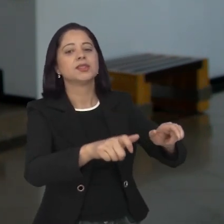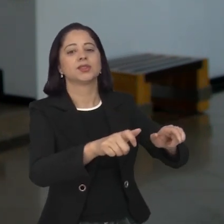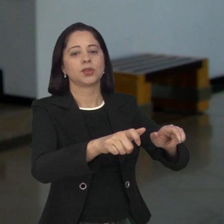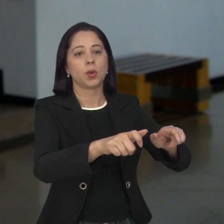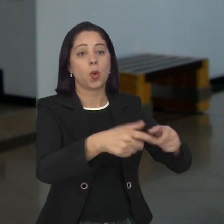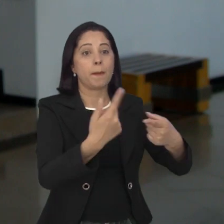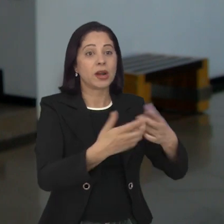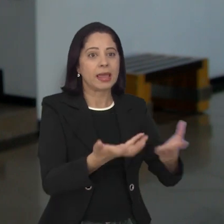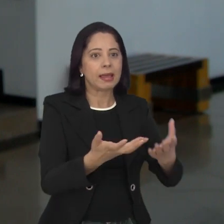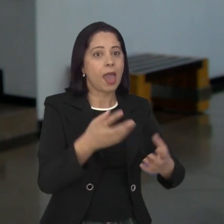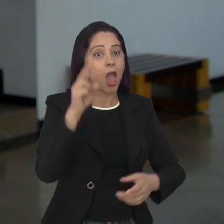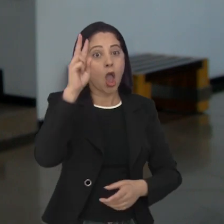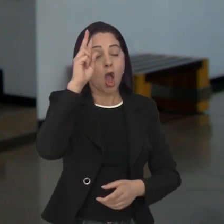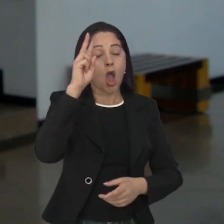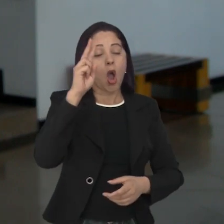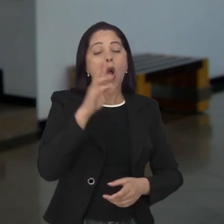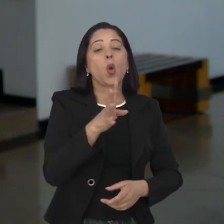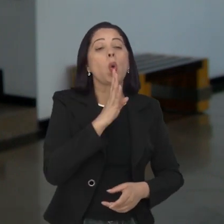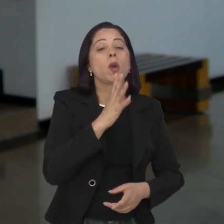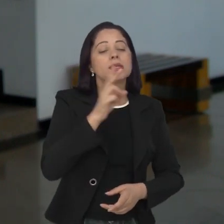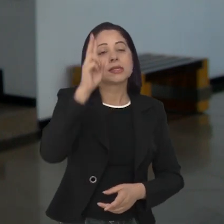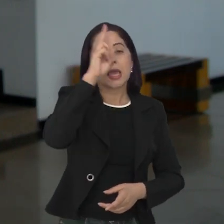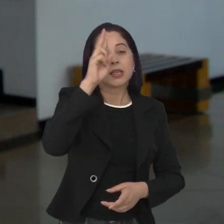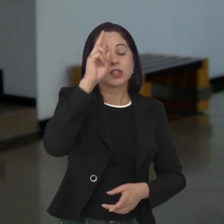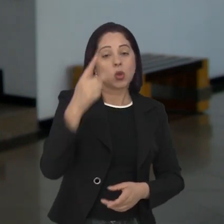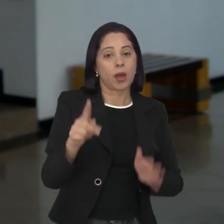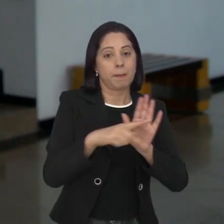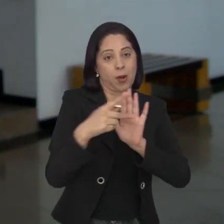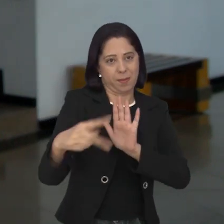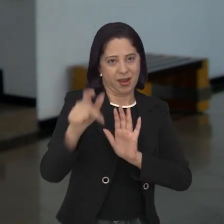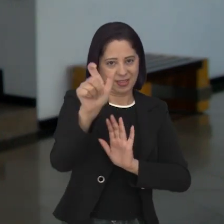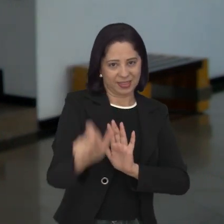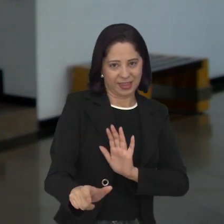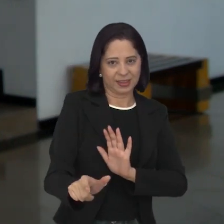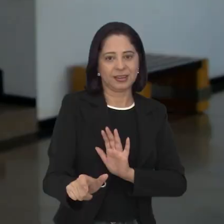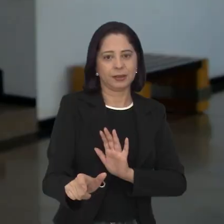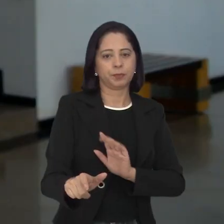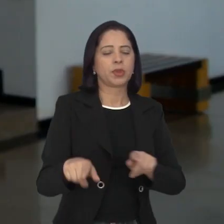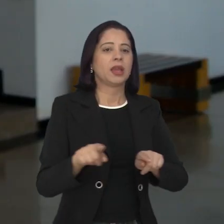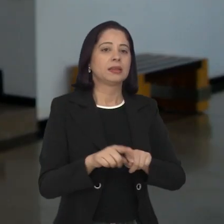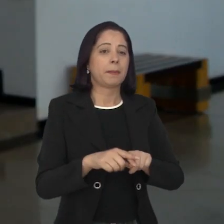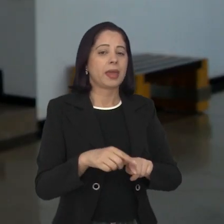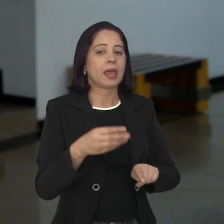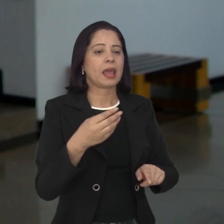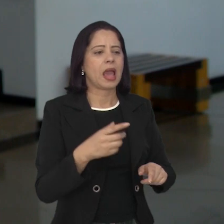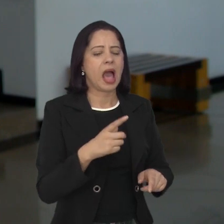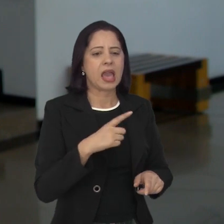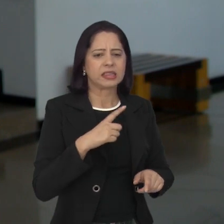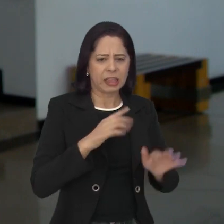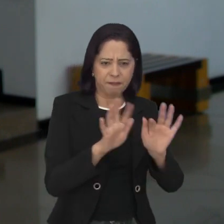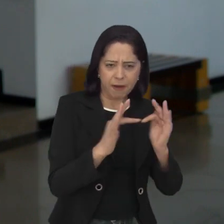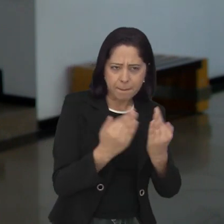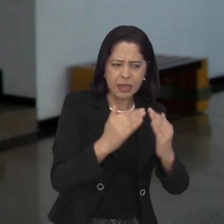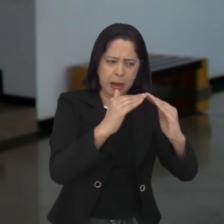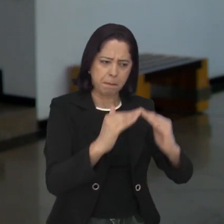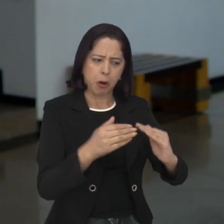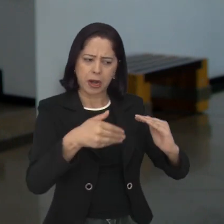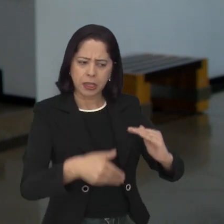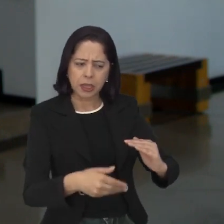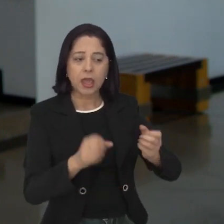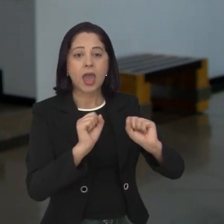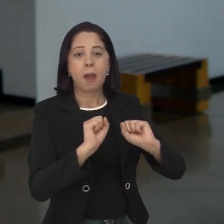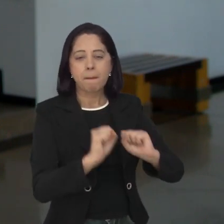gente procura sempre fazer eh o máximo de surpresa possível pro homenageado tenta verificar se ele tem parentes